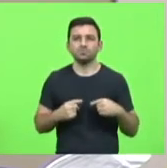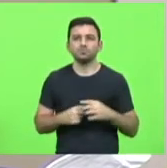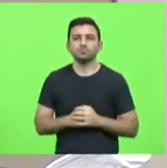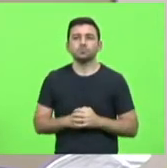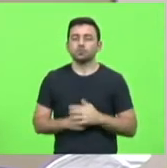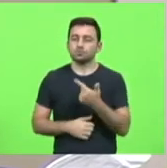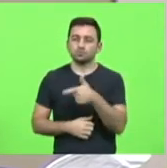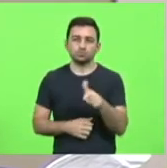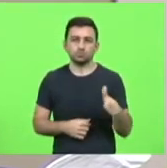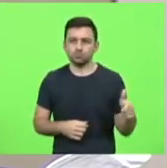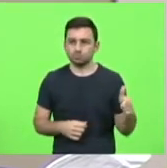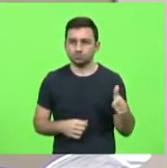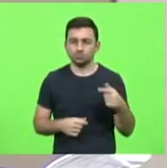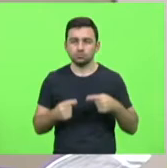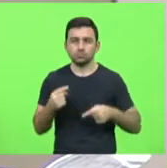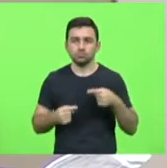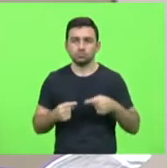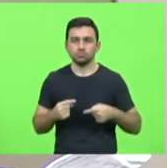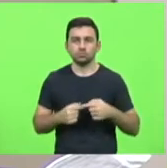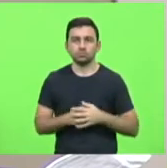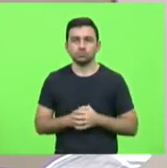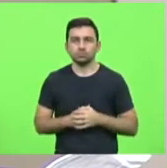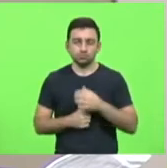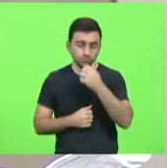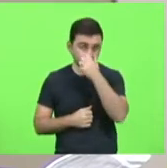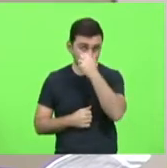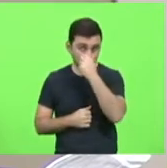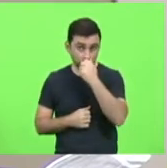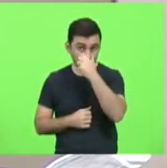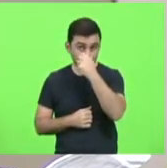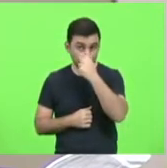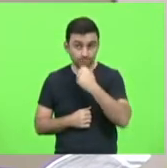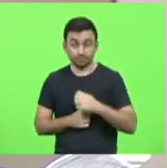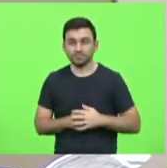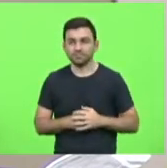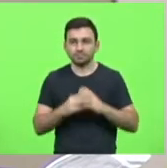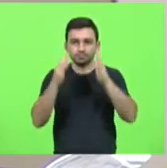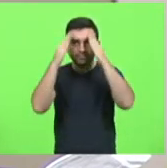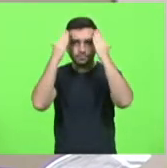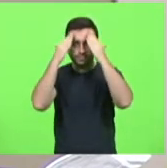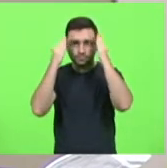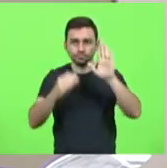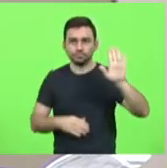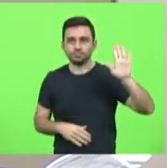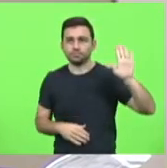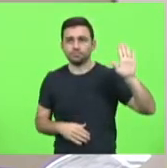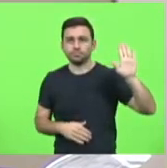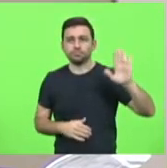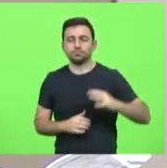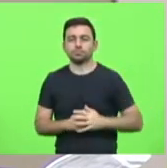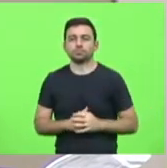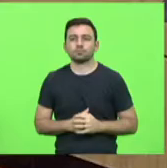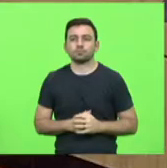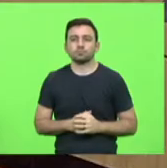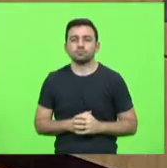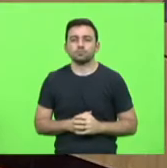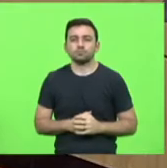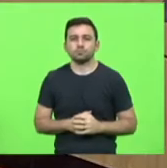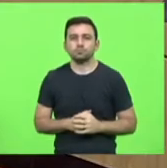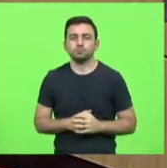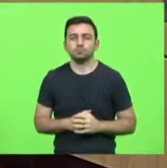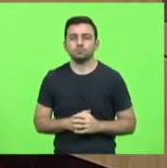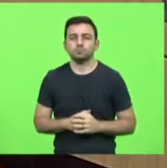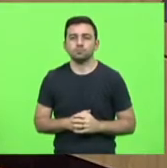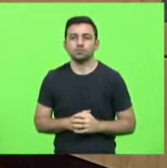Não havendo quem queira discutir, em votação. Com a palavra o deputado José Milton Schaefer, líder do governo. Presidente, esse é